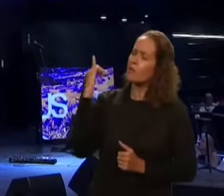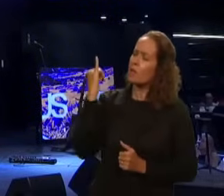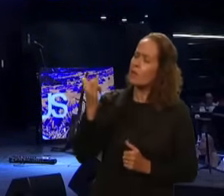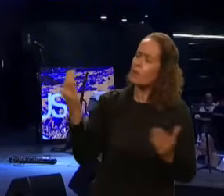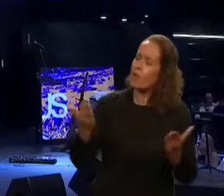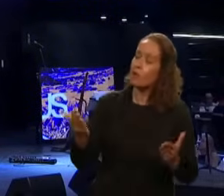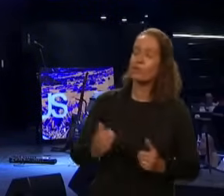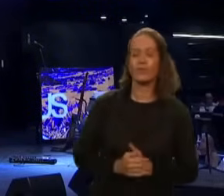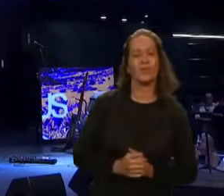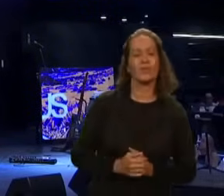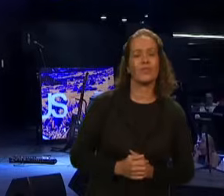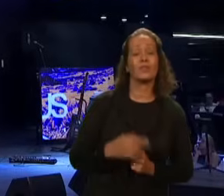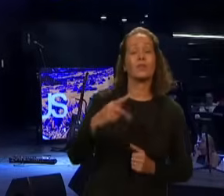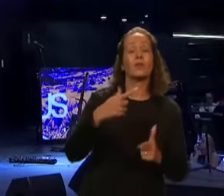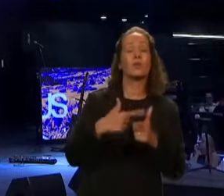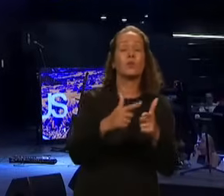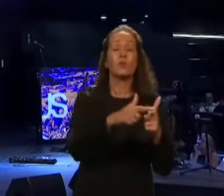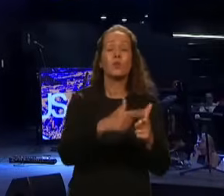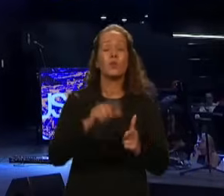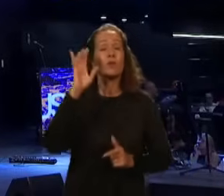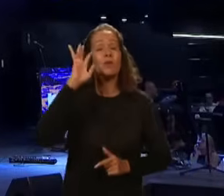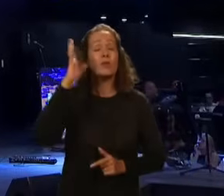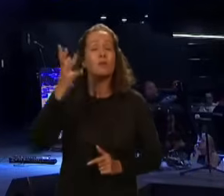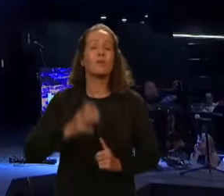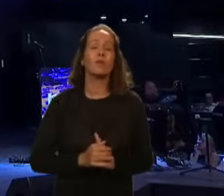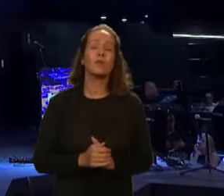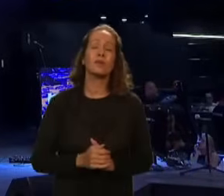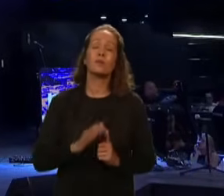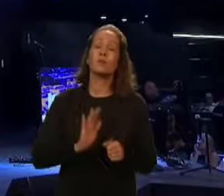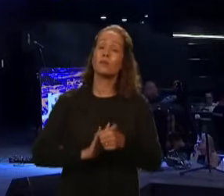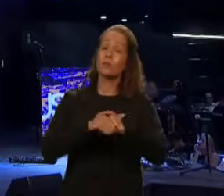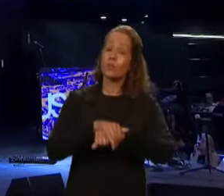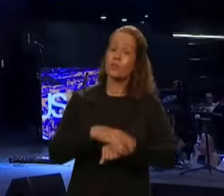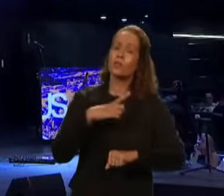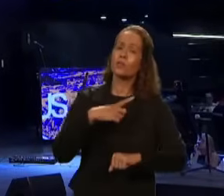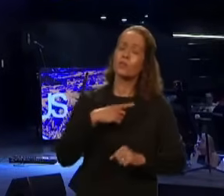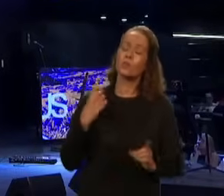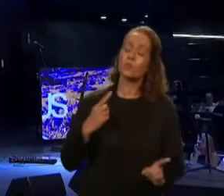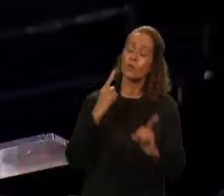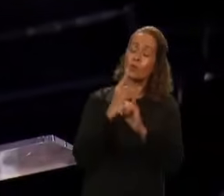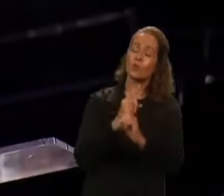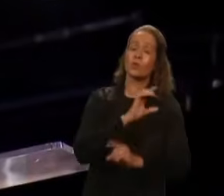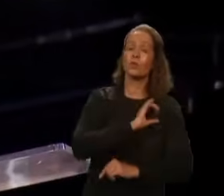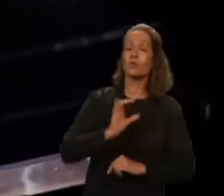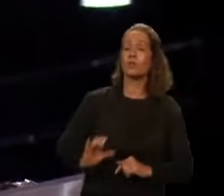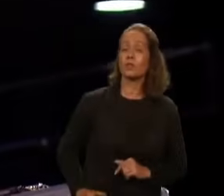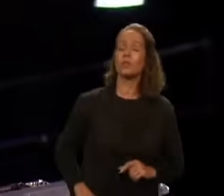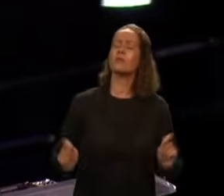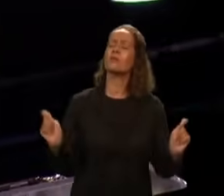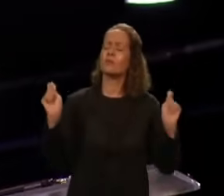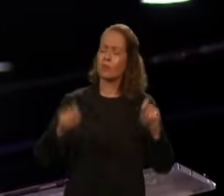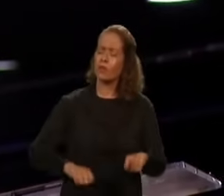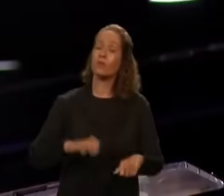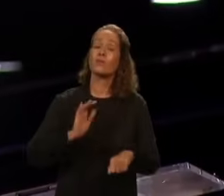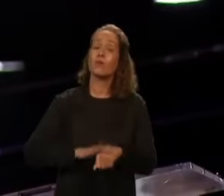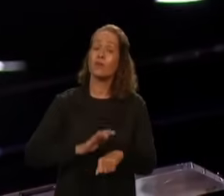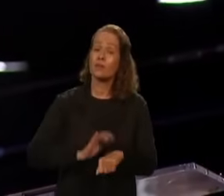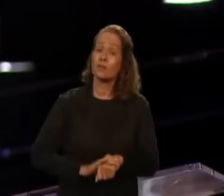resolver seus problemas. Nessa noite nós temos um encontro com Cristo que pode fazer e vai fazer hoje.